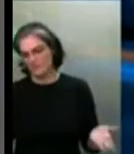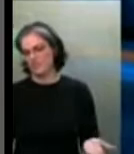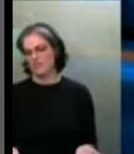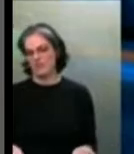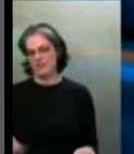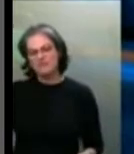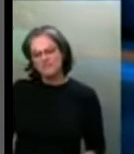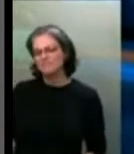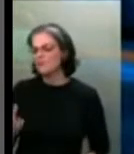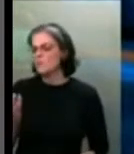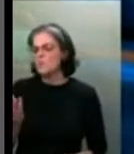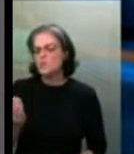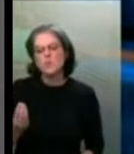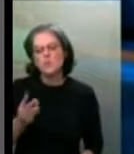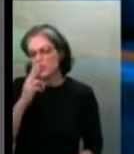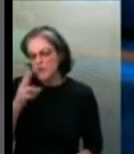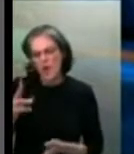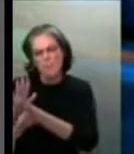preconceituoso.